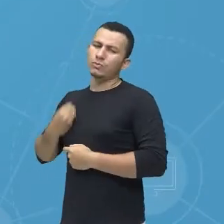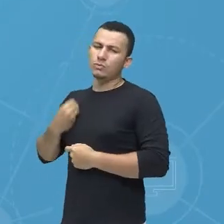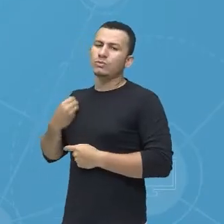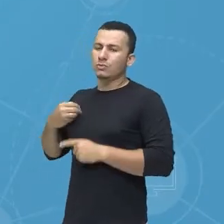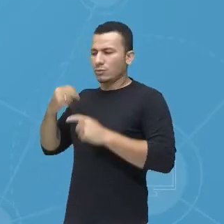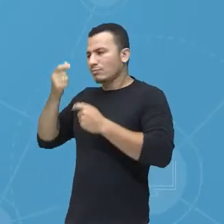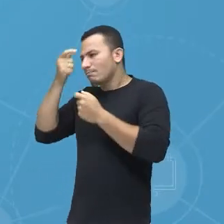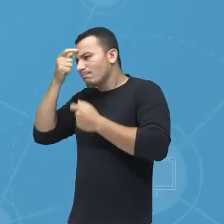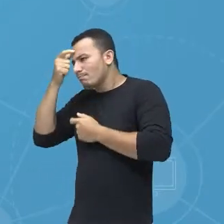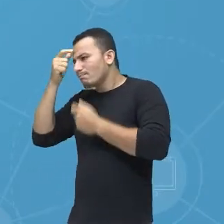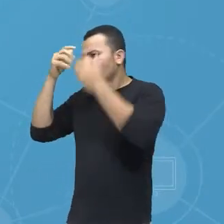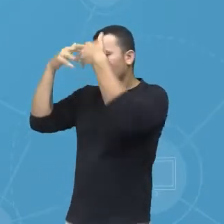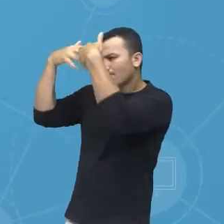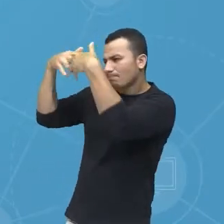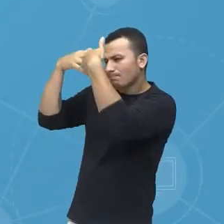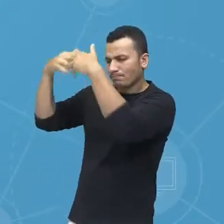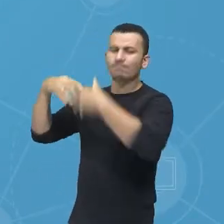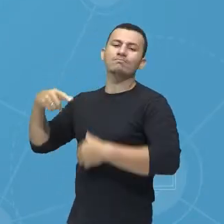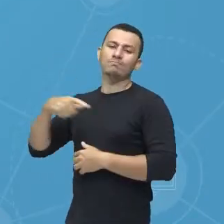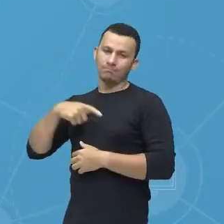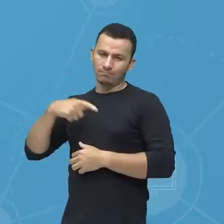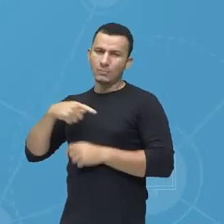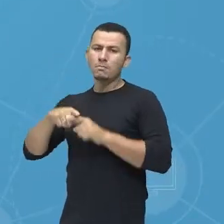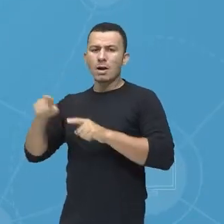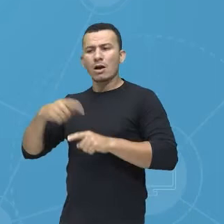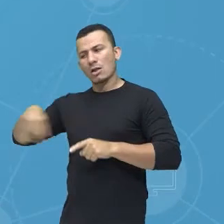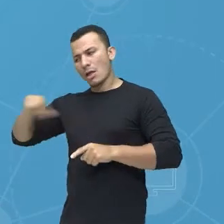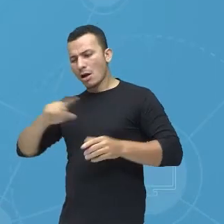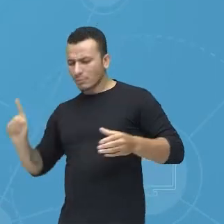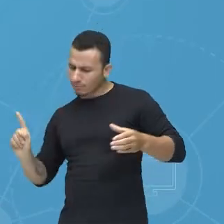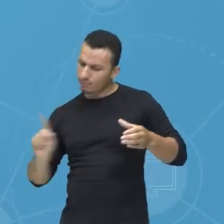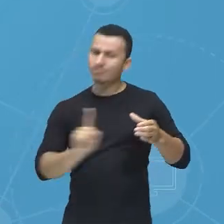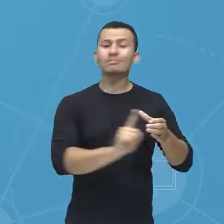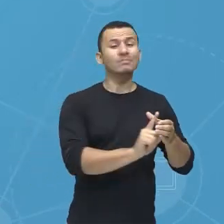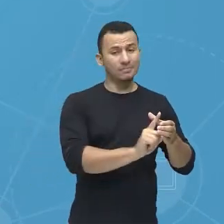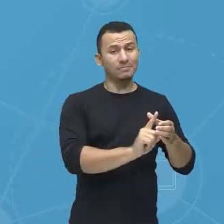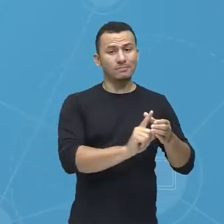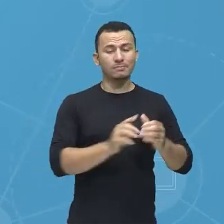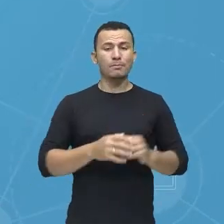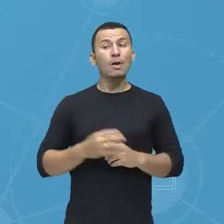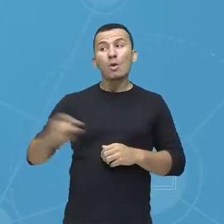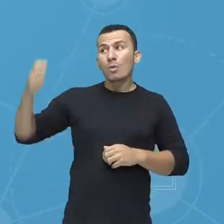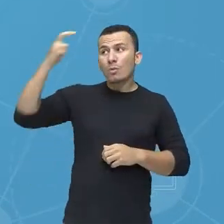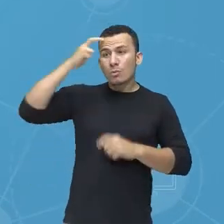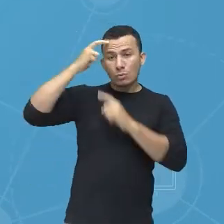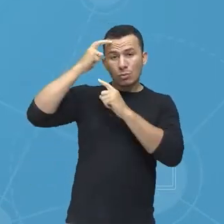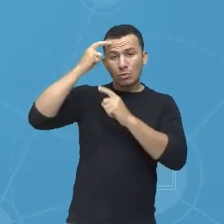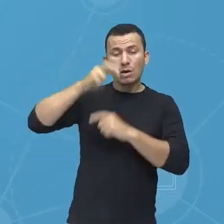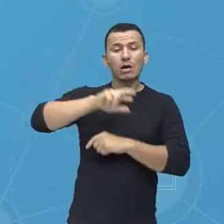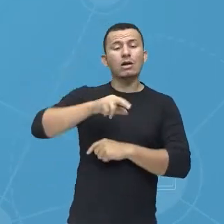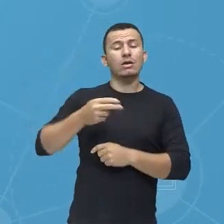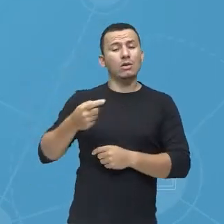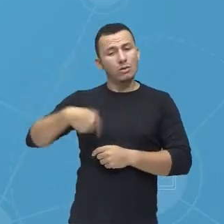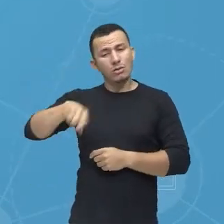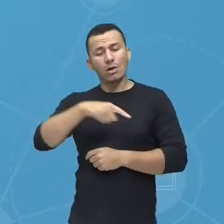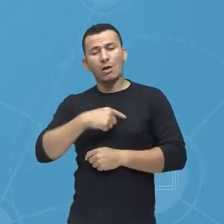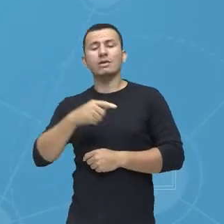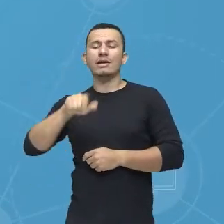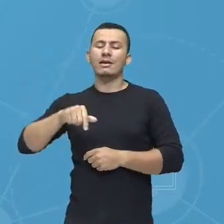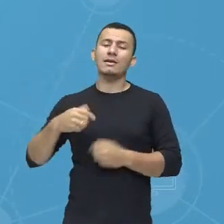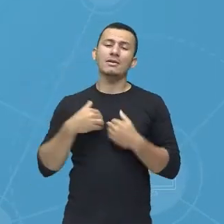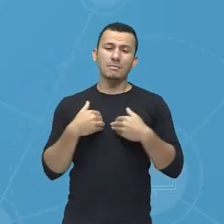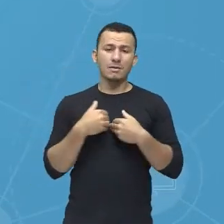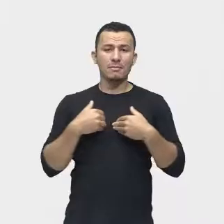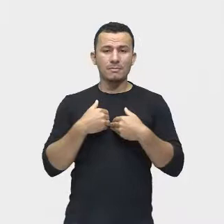estamos inseridos no reino animal. Culturalmente falando, nós somos animais. Ok,